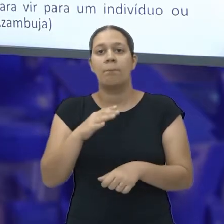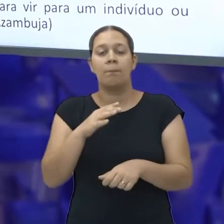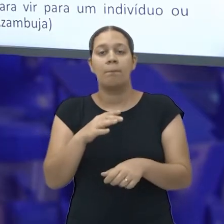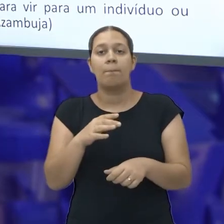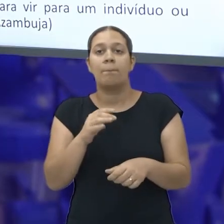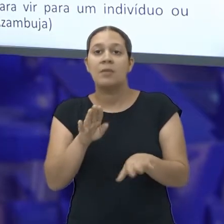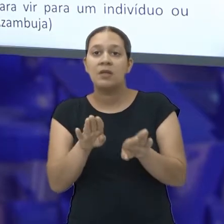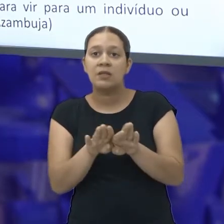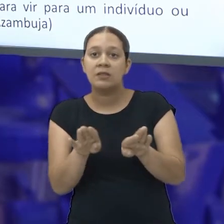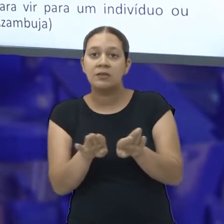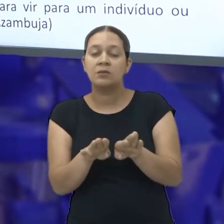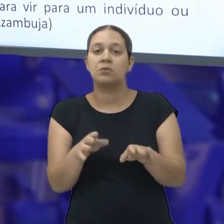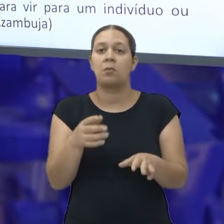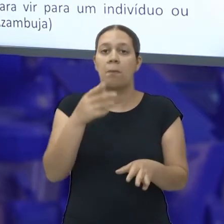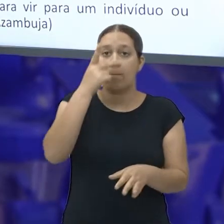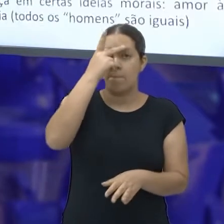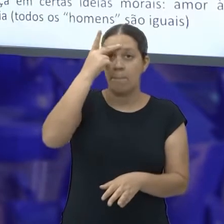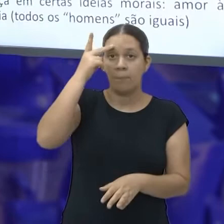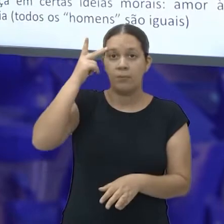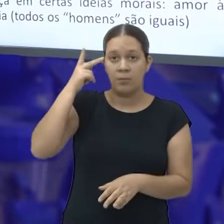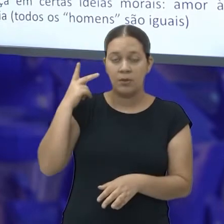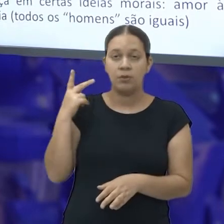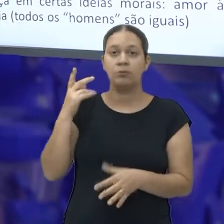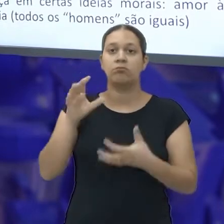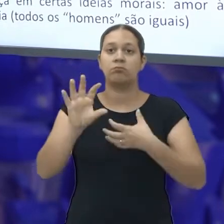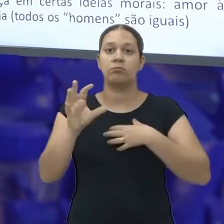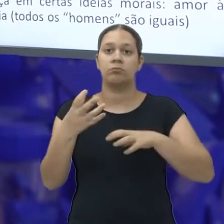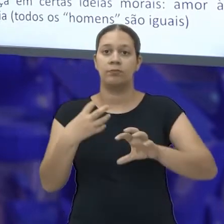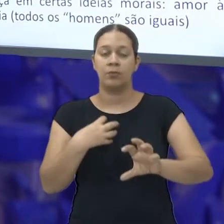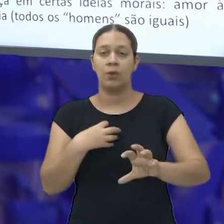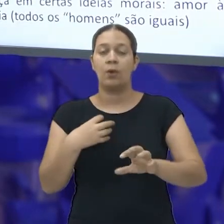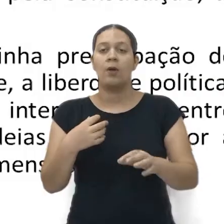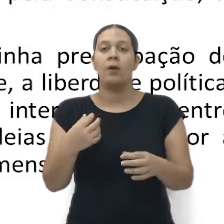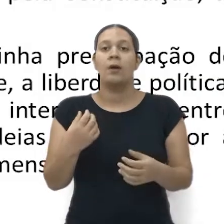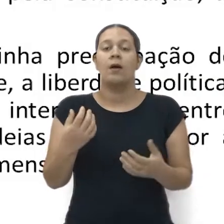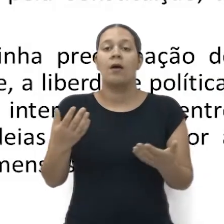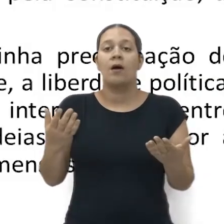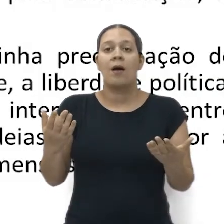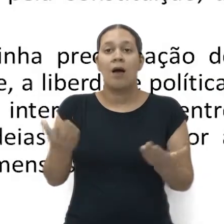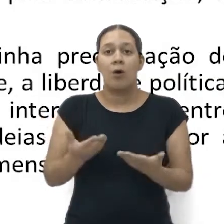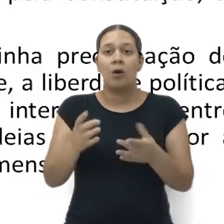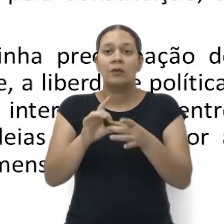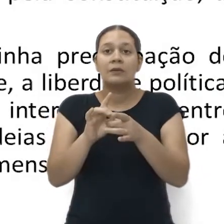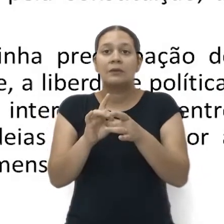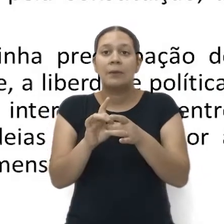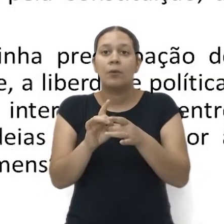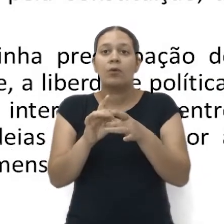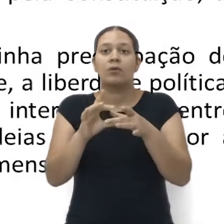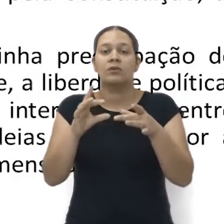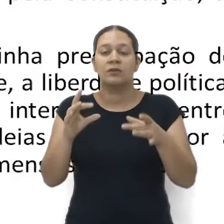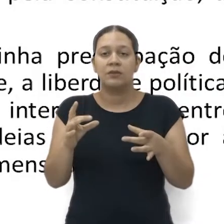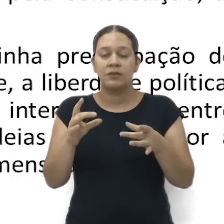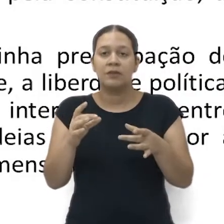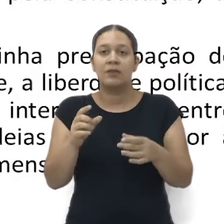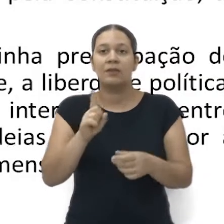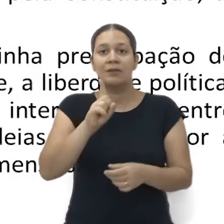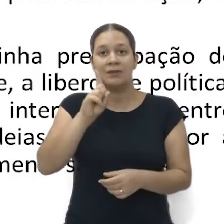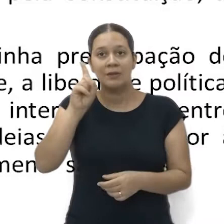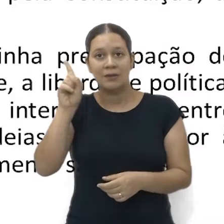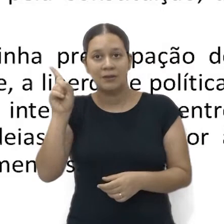algumas pessoas sejam simpatizantes, né? Bom, a democracia ateniense, como eu já falei para vocês,